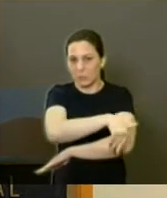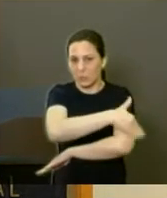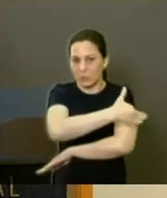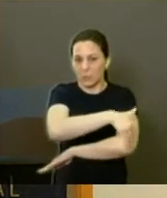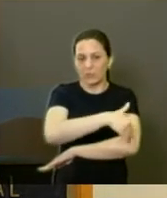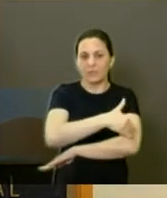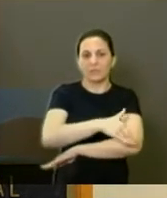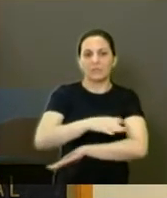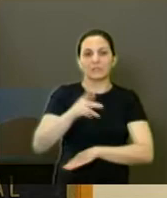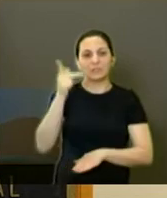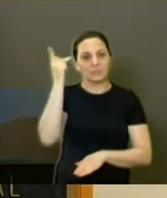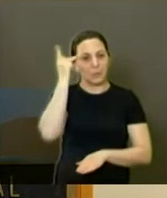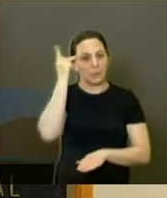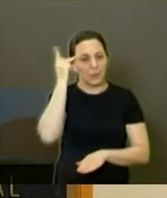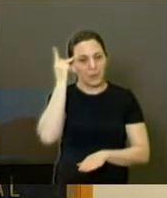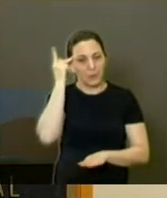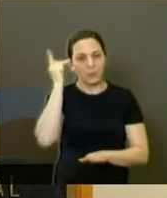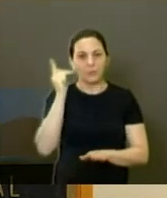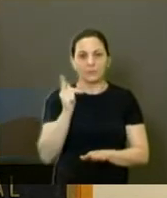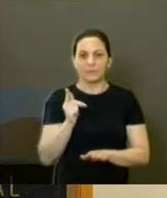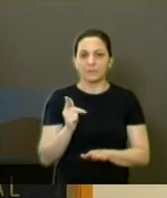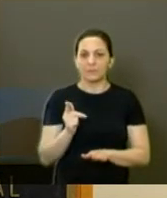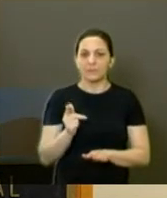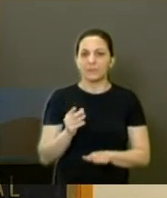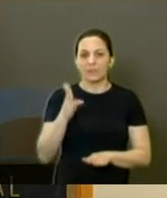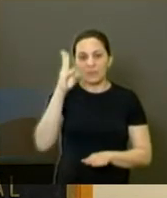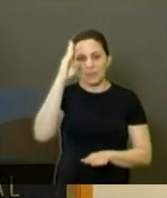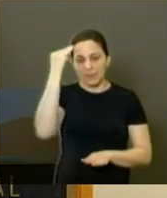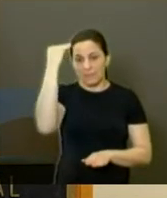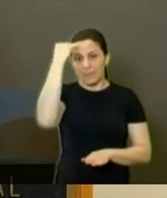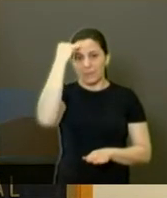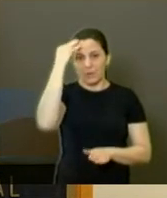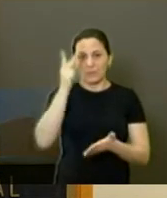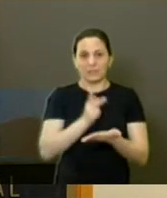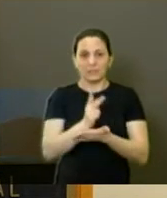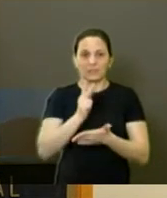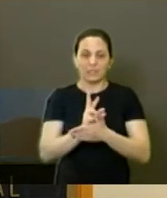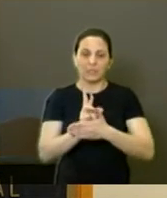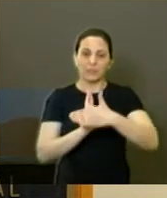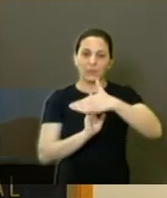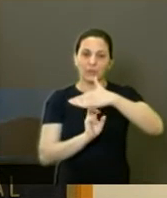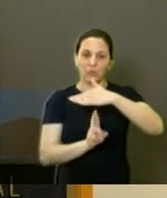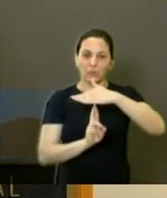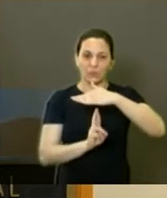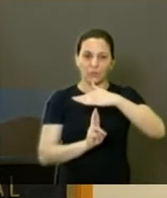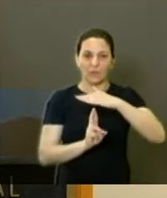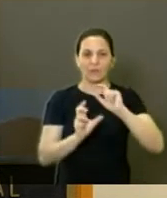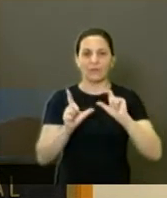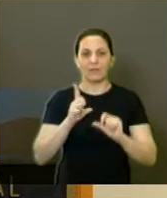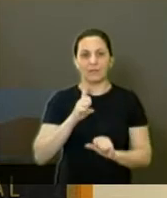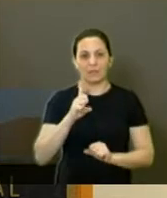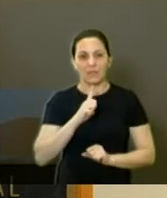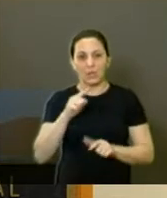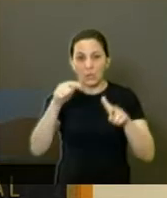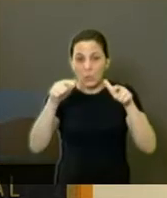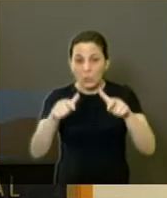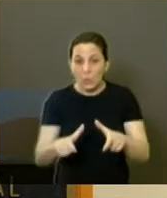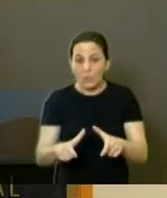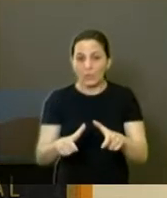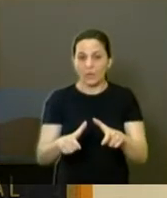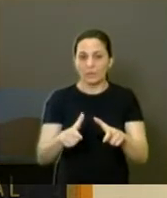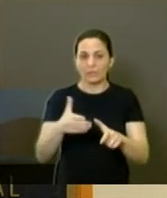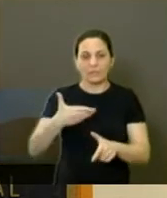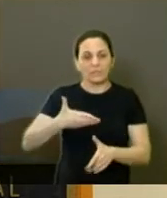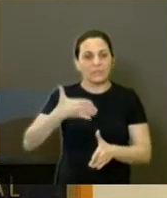Prado, e imortalizado na estação rodoviária. Estabelecimento esse, conforme os senhores já